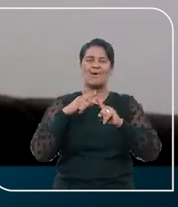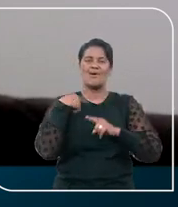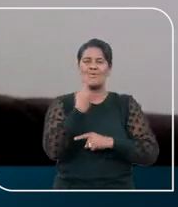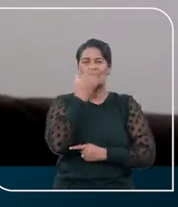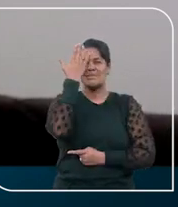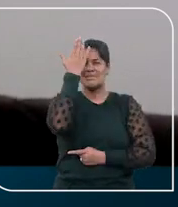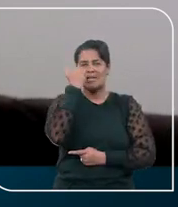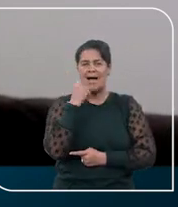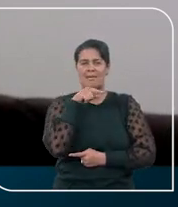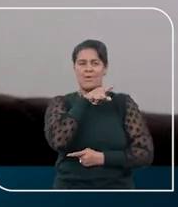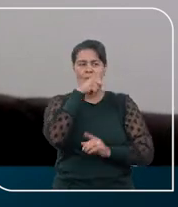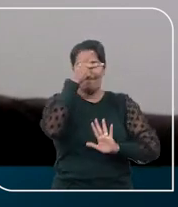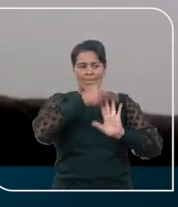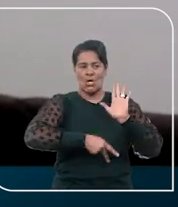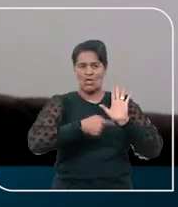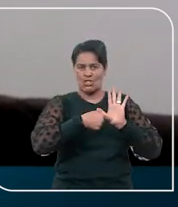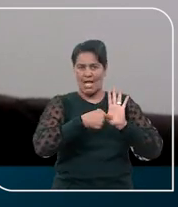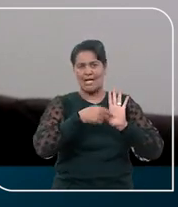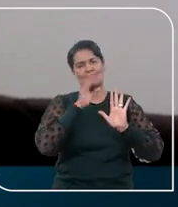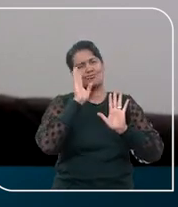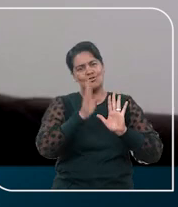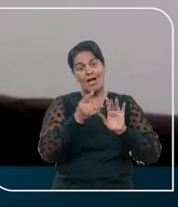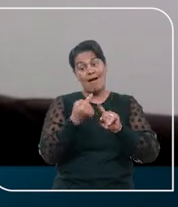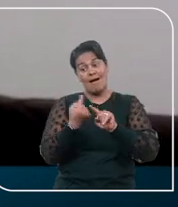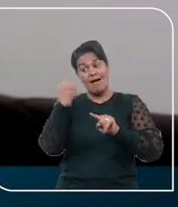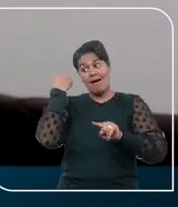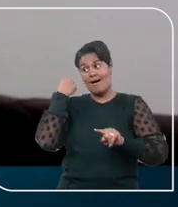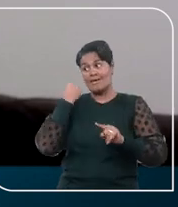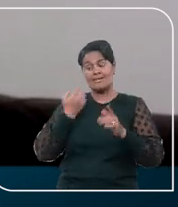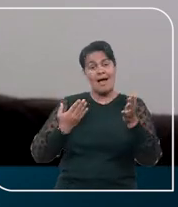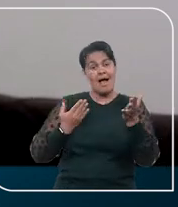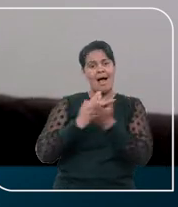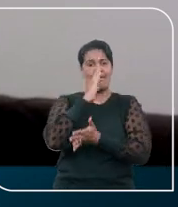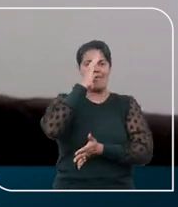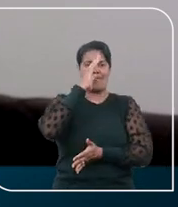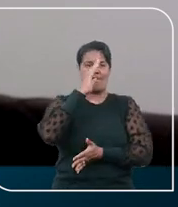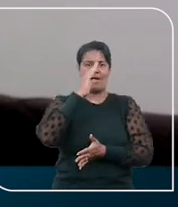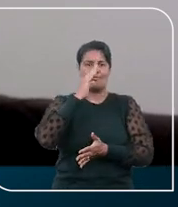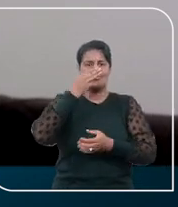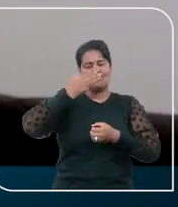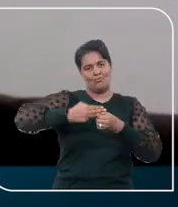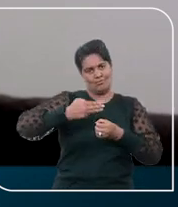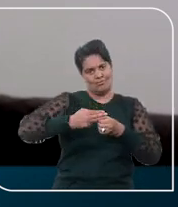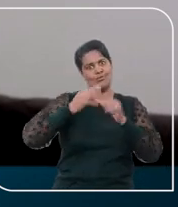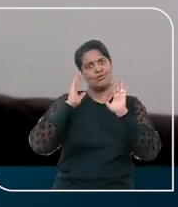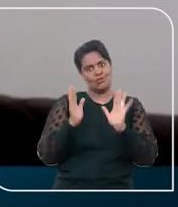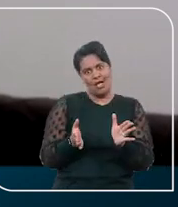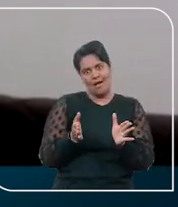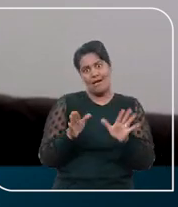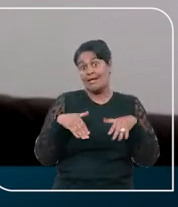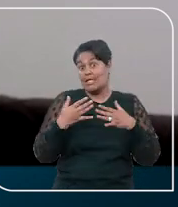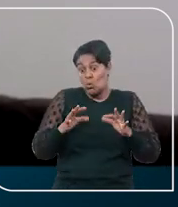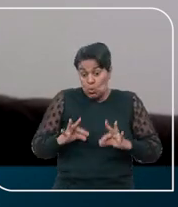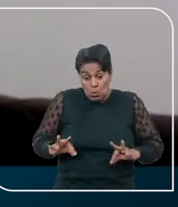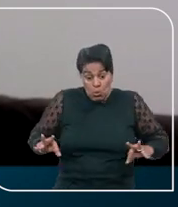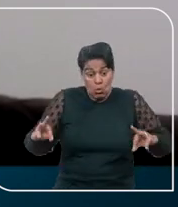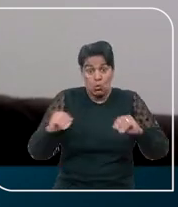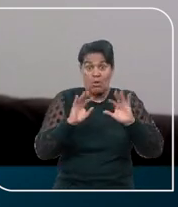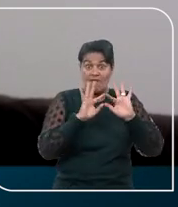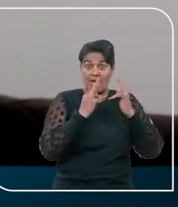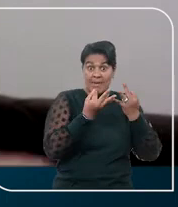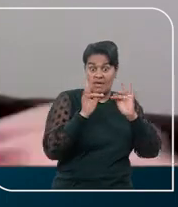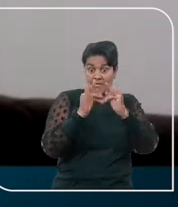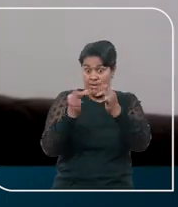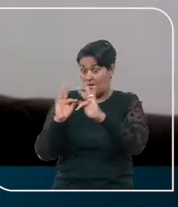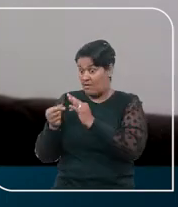no município e que toda essa fachada ela pertence realmente aos demais condôminos. Logo,